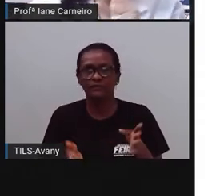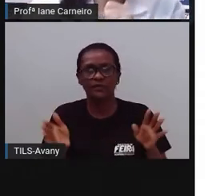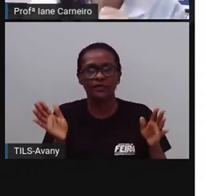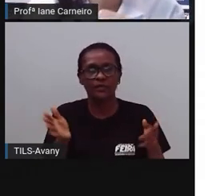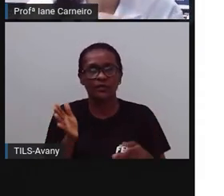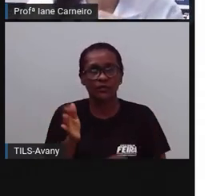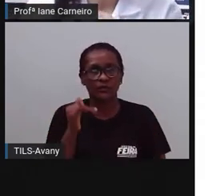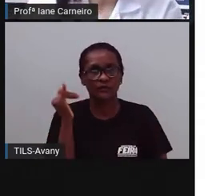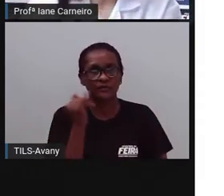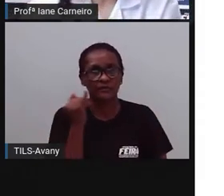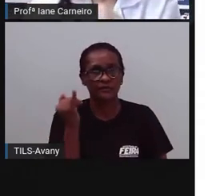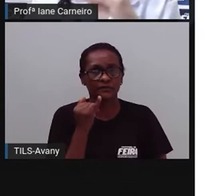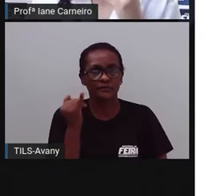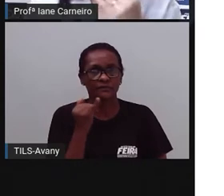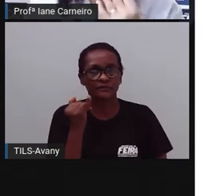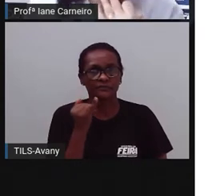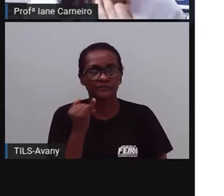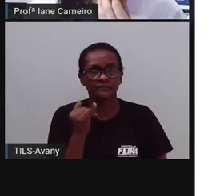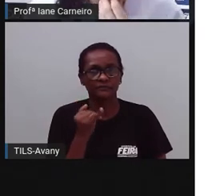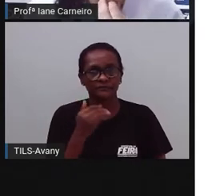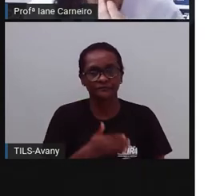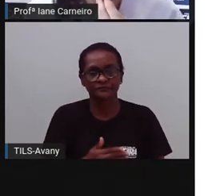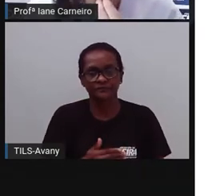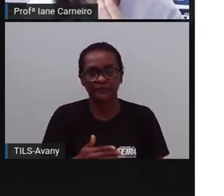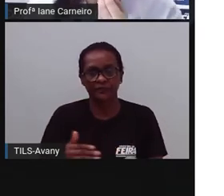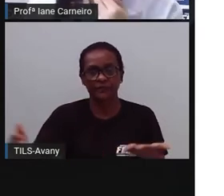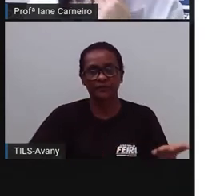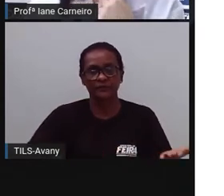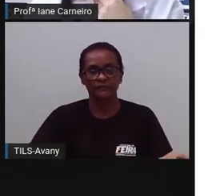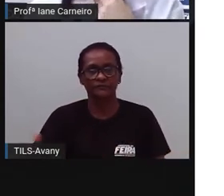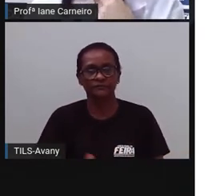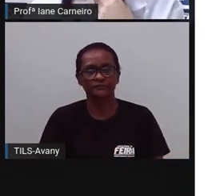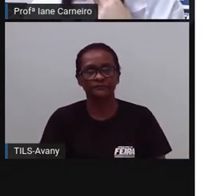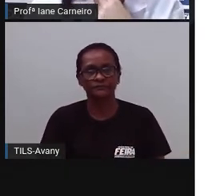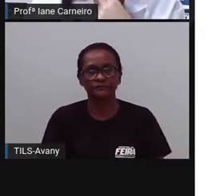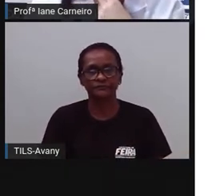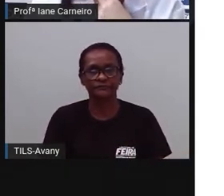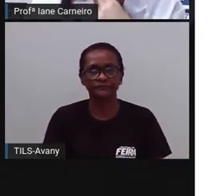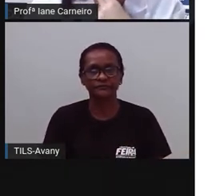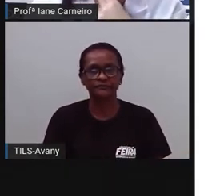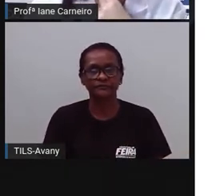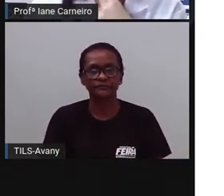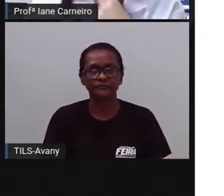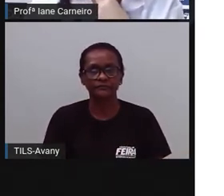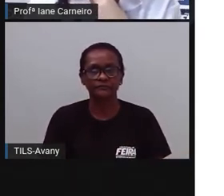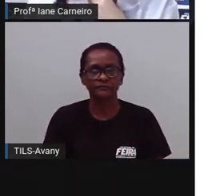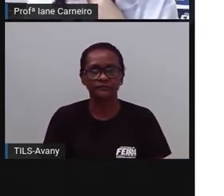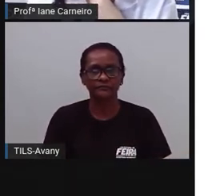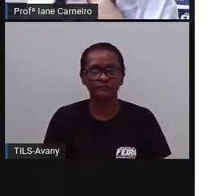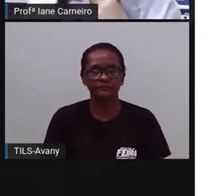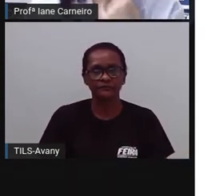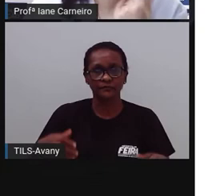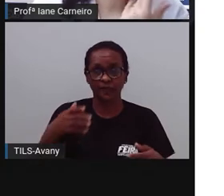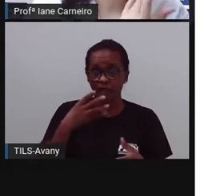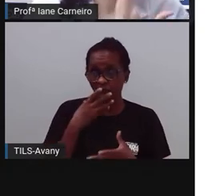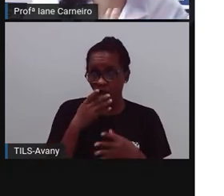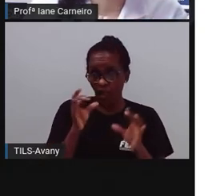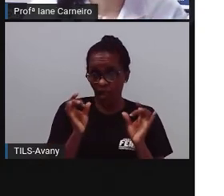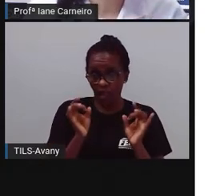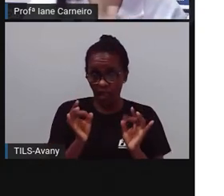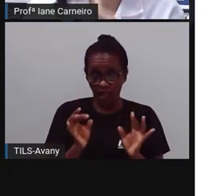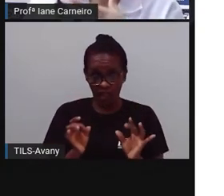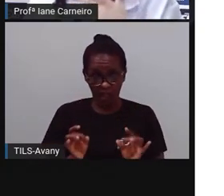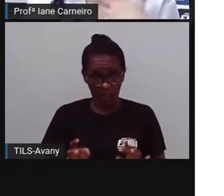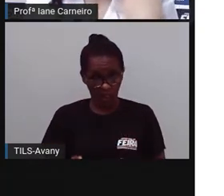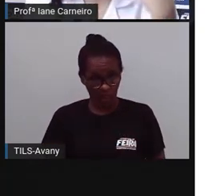é bem importante é um convite de inauguração né então tem aqui ó Realeza de um real é o nome